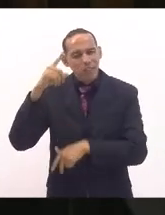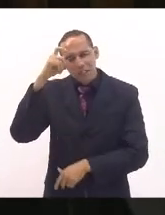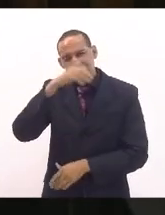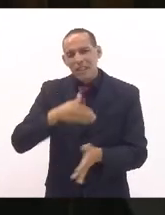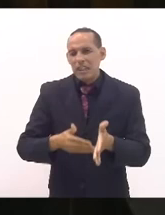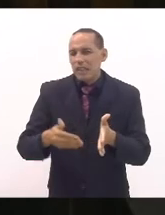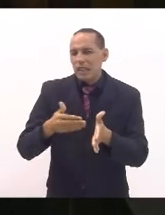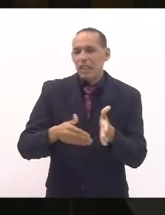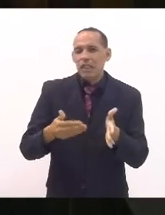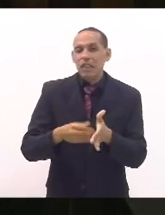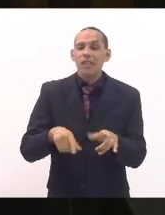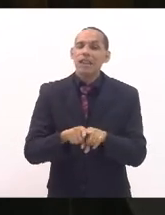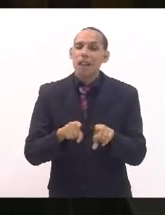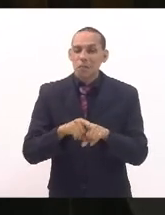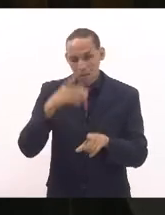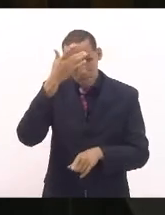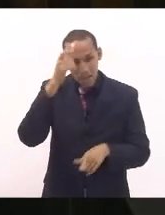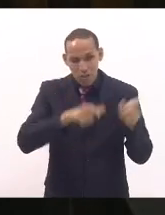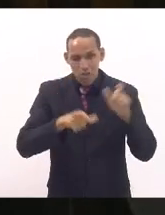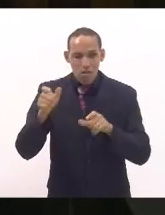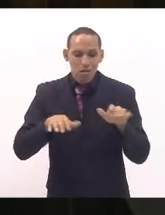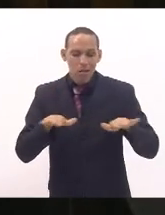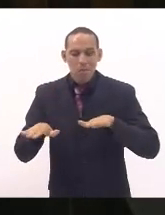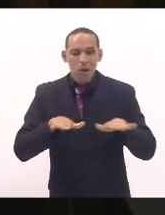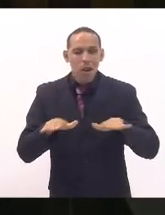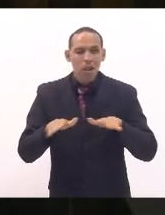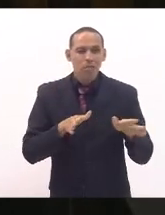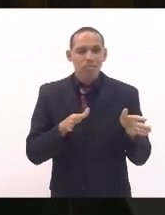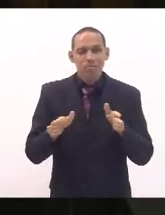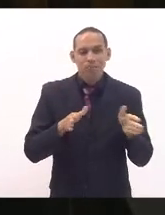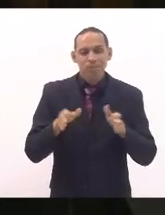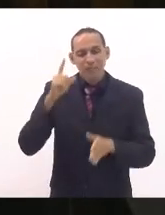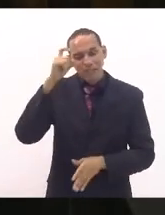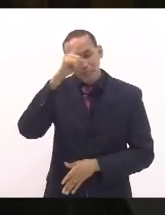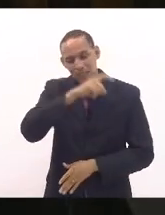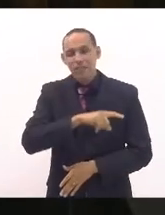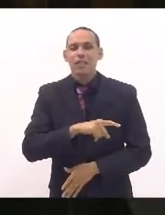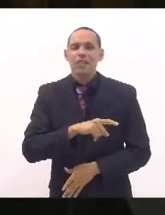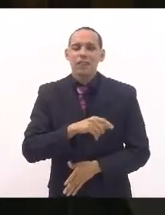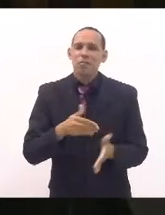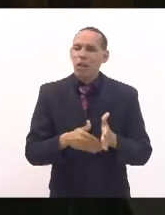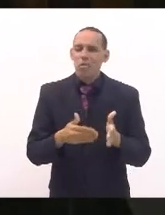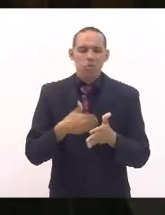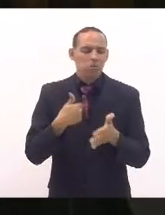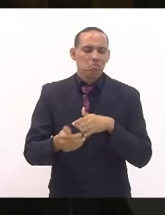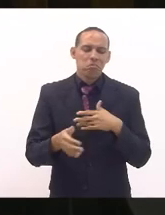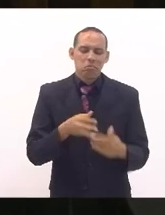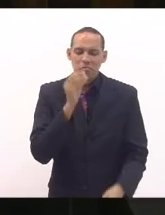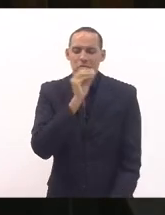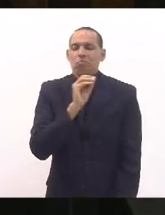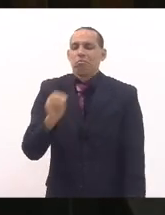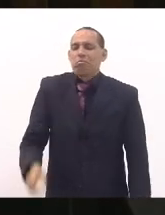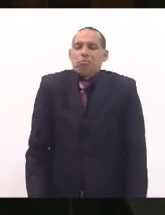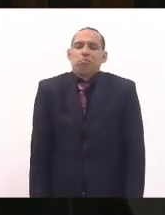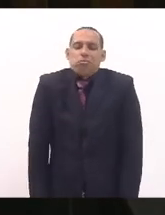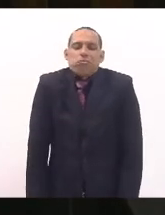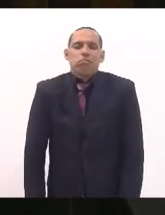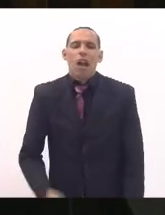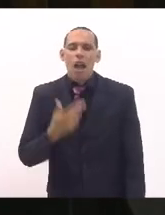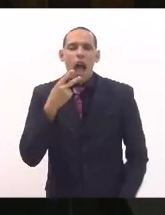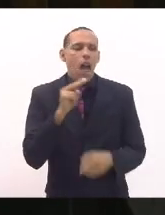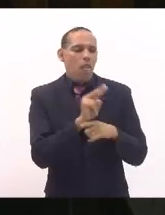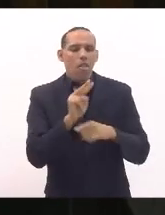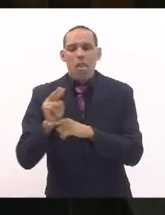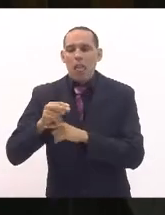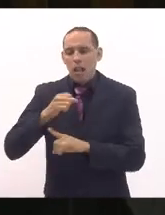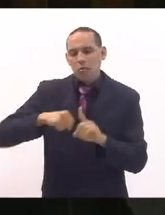as pessoas com dificuldade de mobilidade. E aí eles ignoram isso, se dizem defensores de todos, da